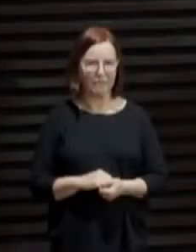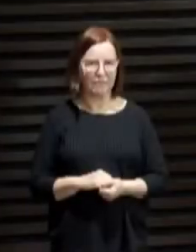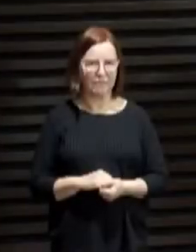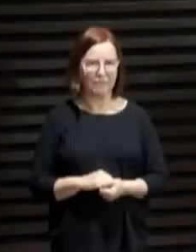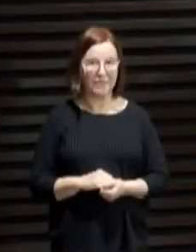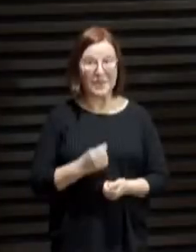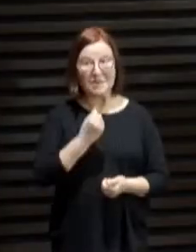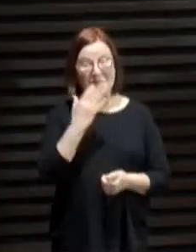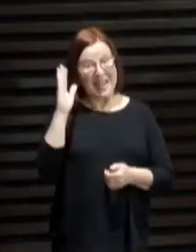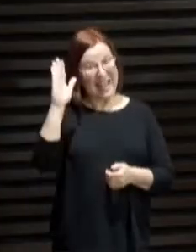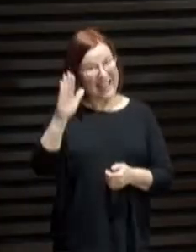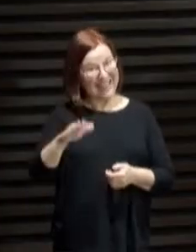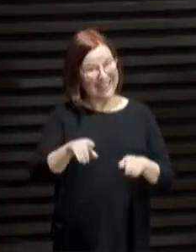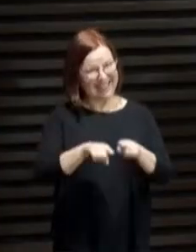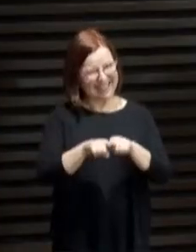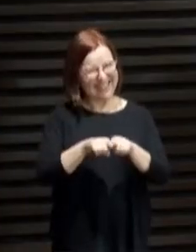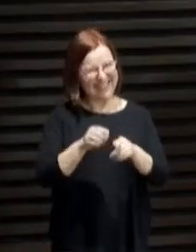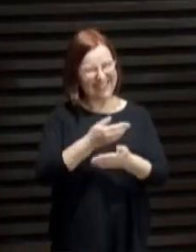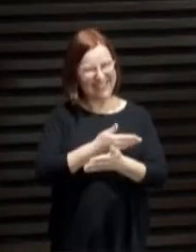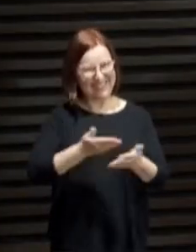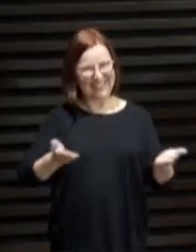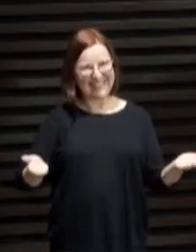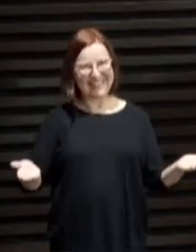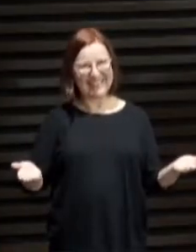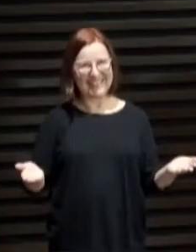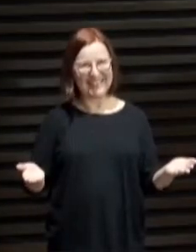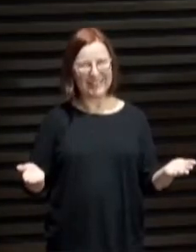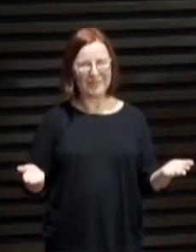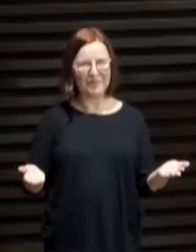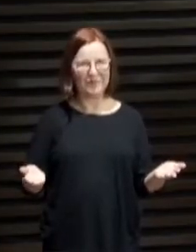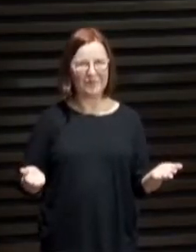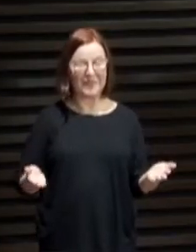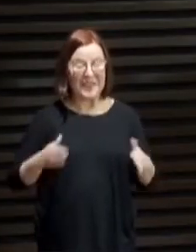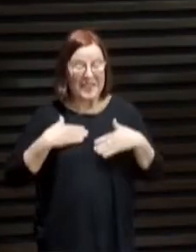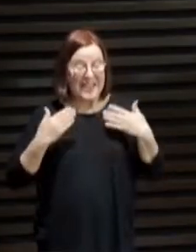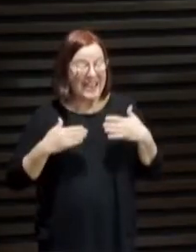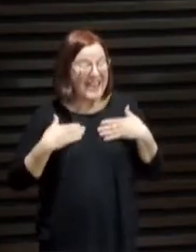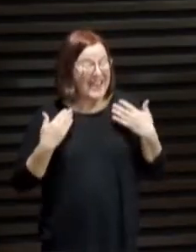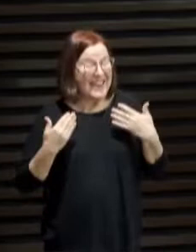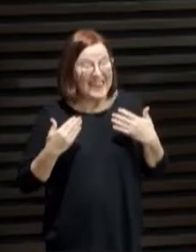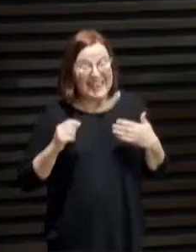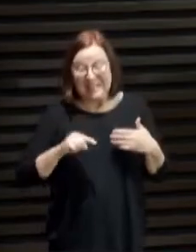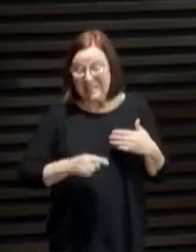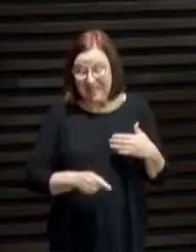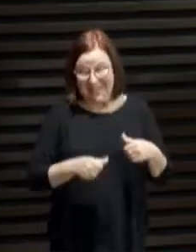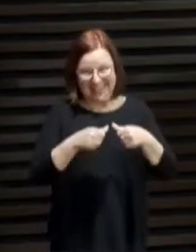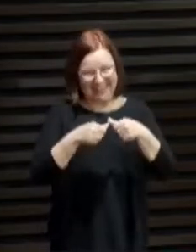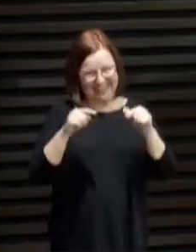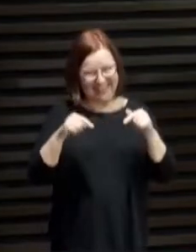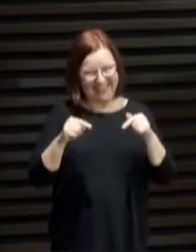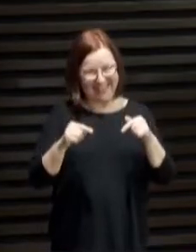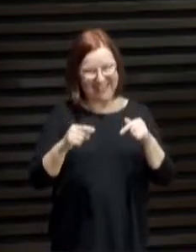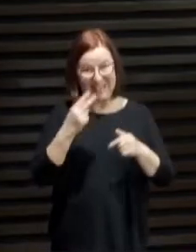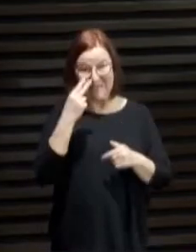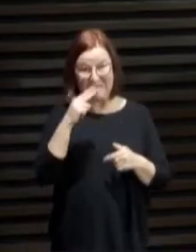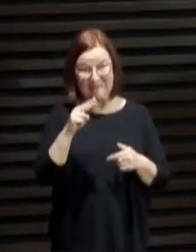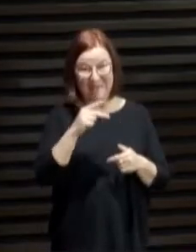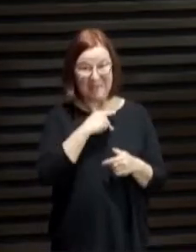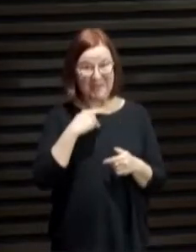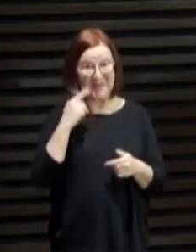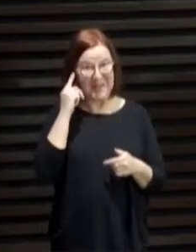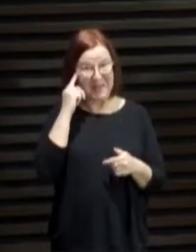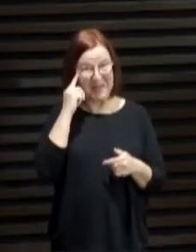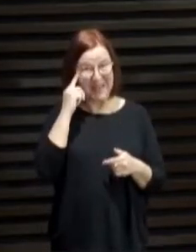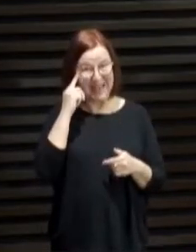Muito boa tarde, meus irmãos. Uma alegria enorme estar aqui, rever pastor Glênio, Holmes,